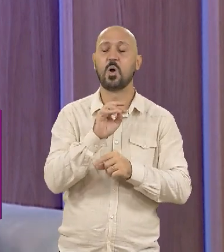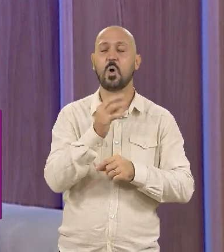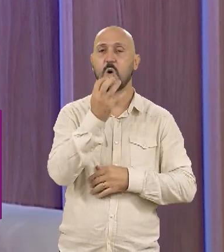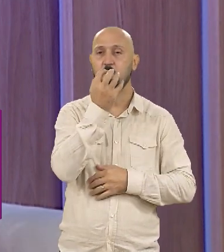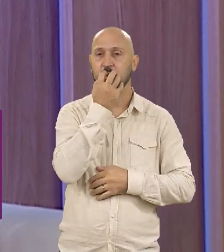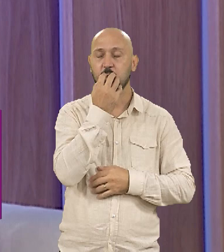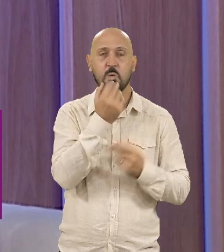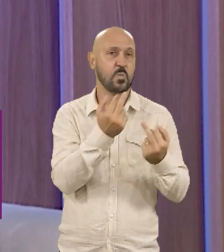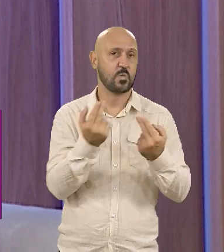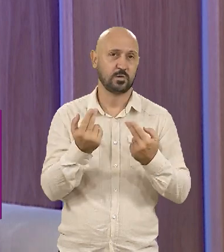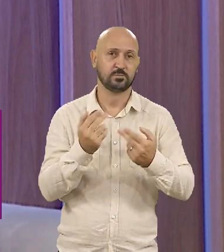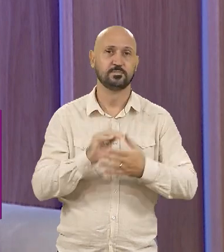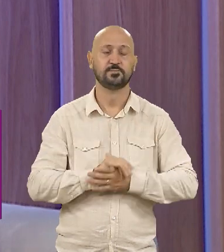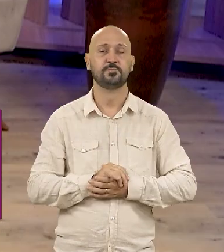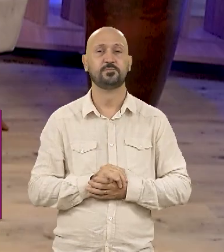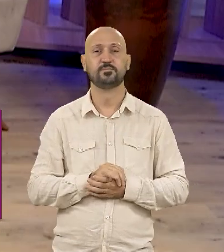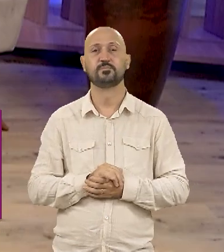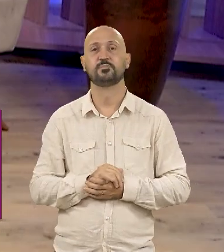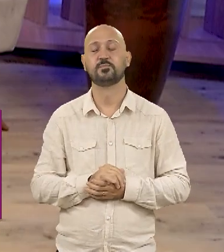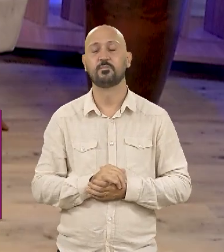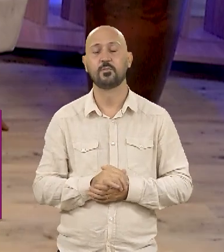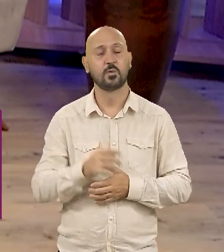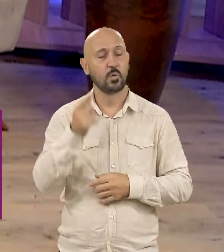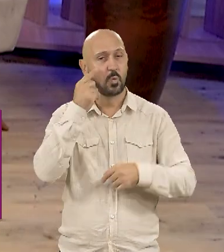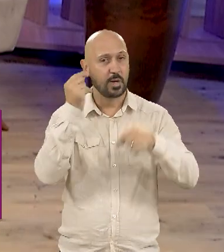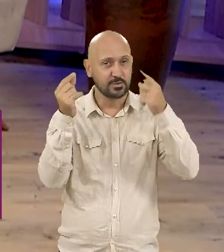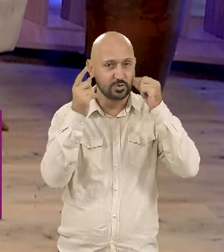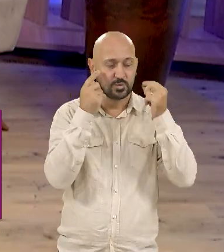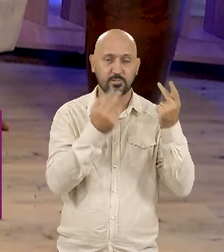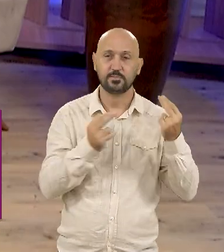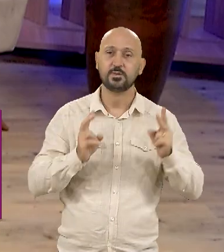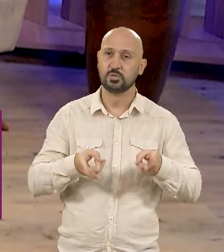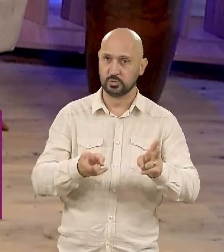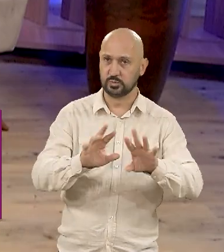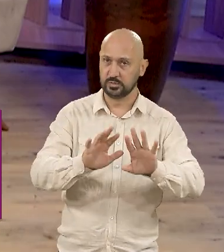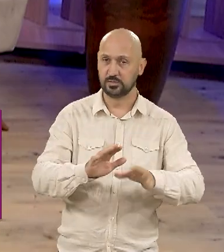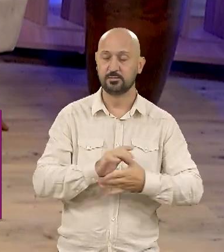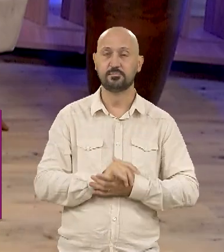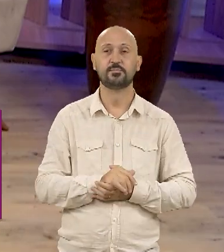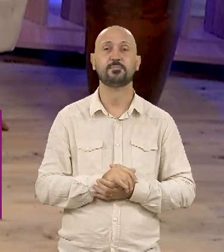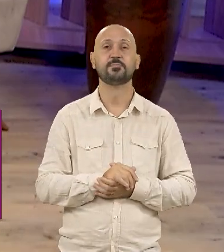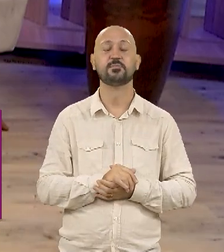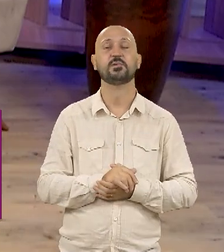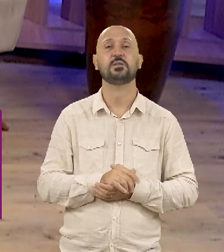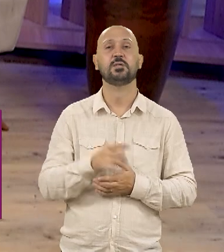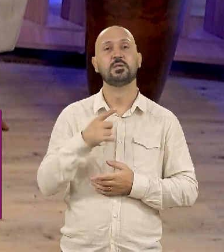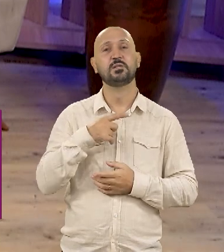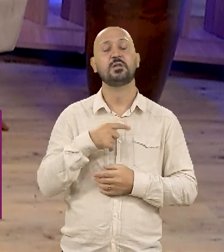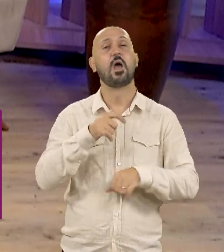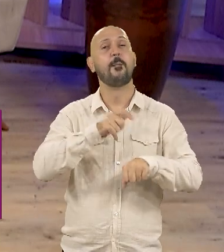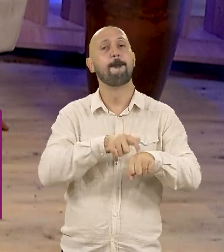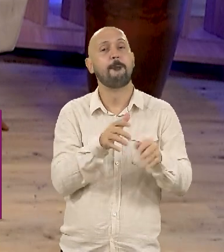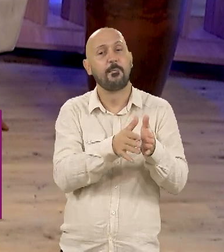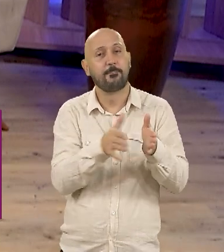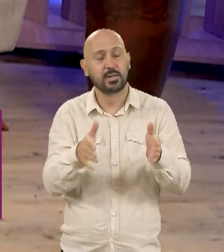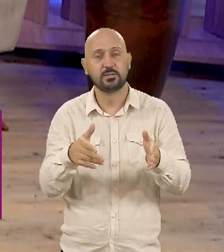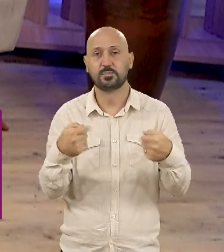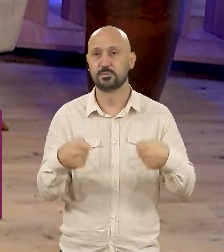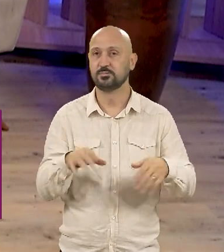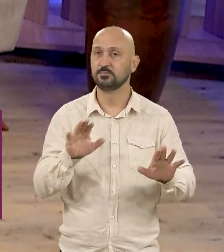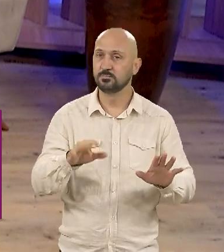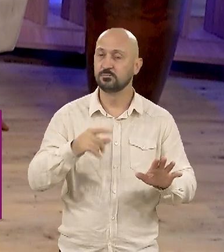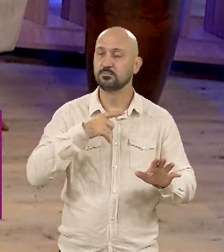como gatinho, assim por diante, né. Ele tem o espaço dele, né, então ele já tem aquele habitat dele. Então a gente não pode